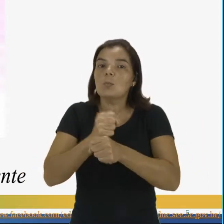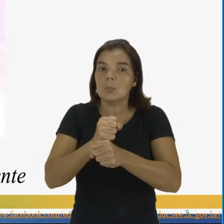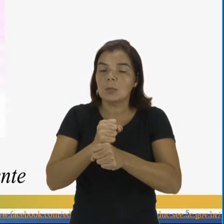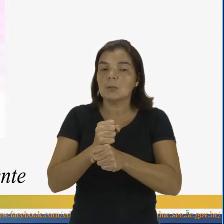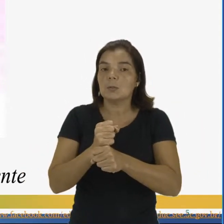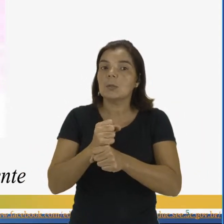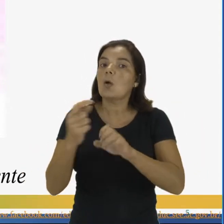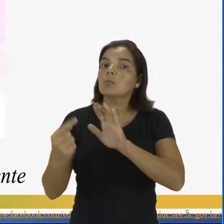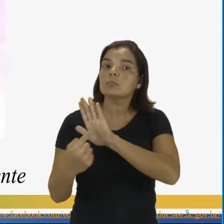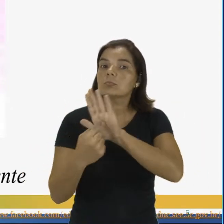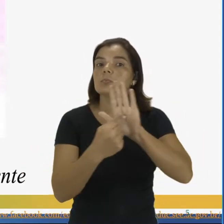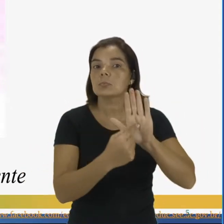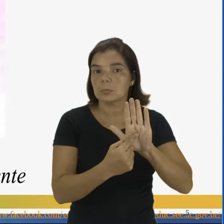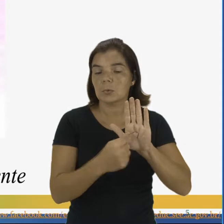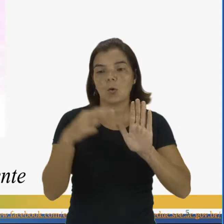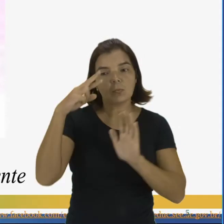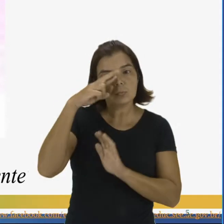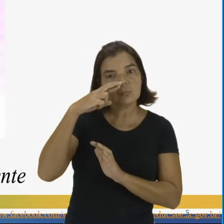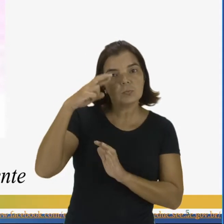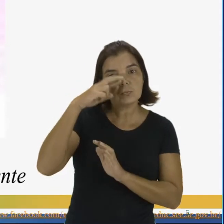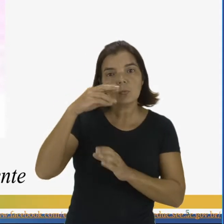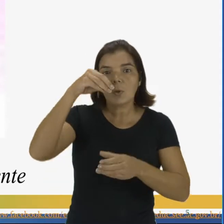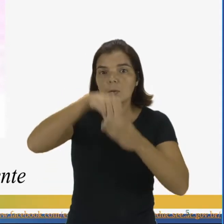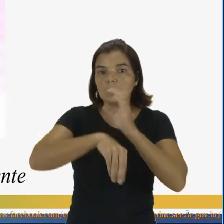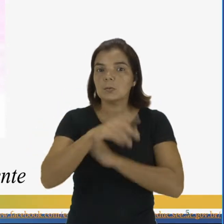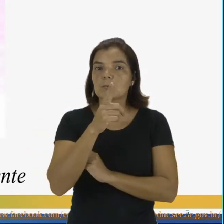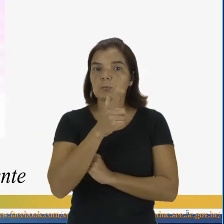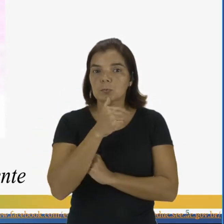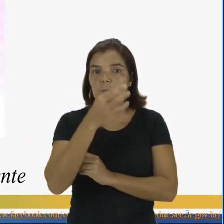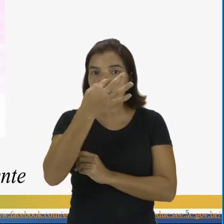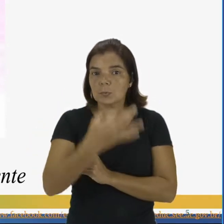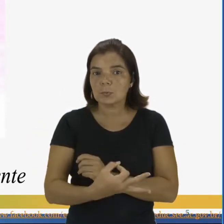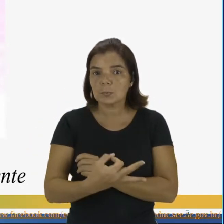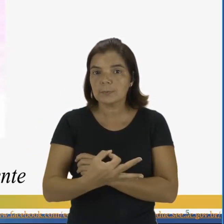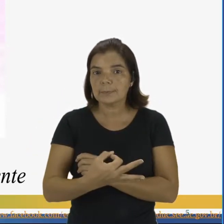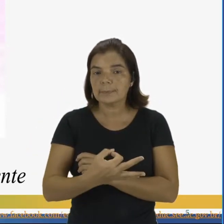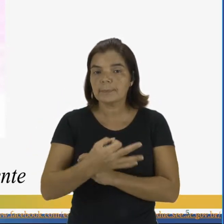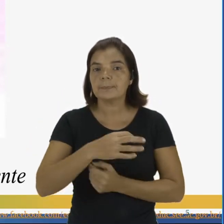aparente, que é aquela que a gente observa no líquido, certo?